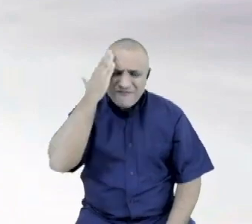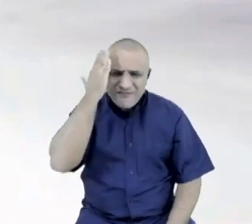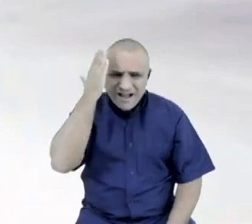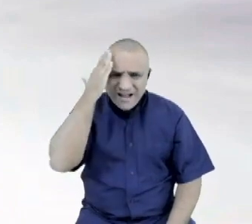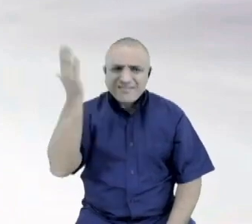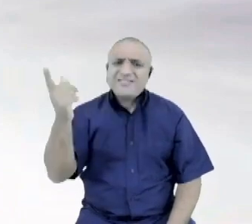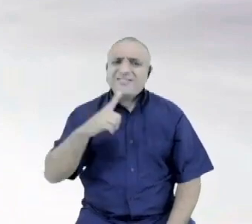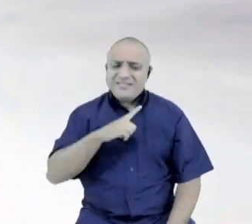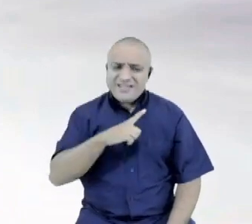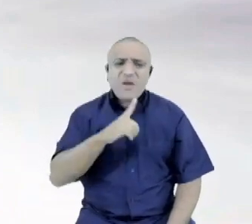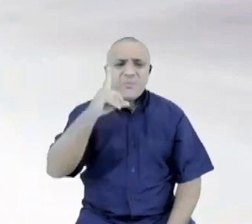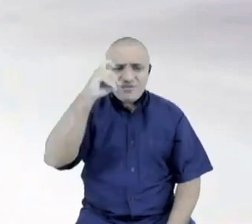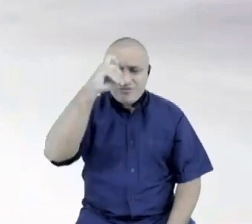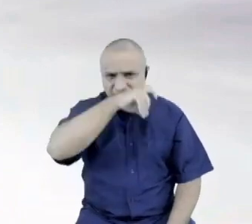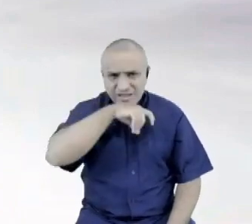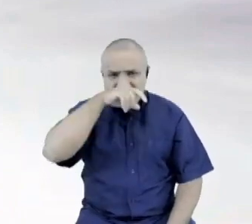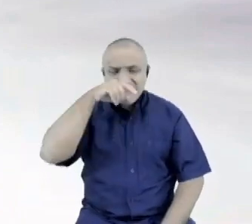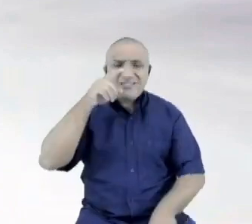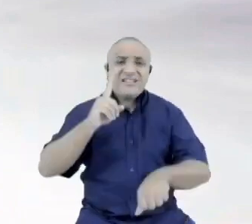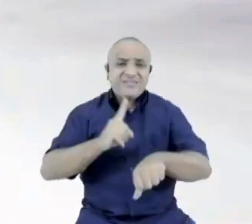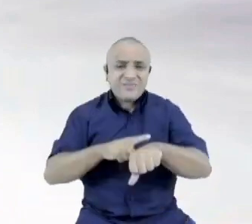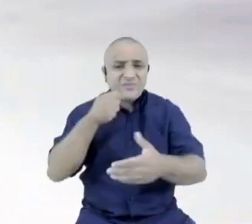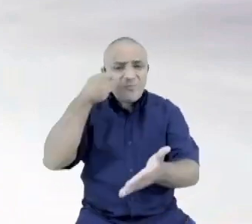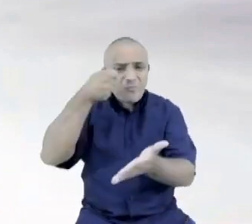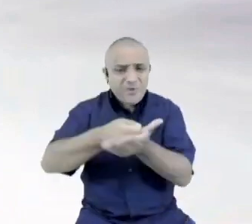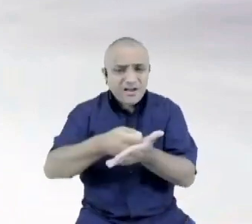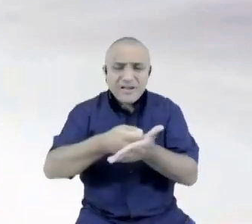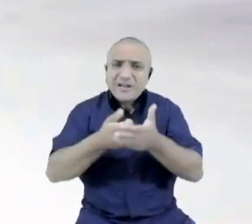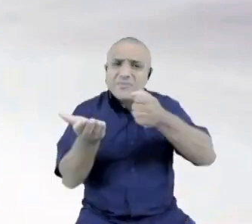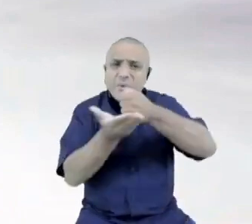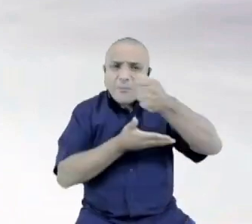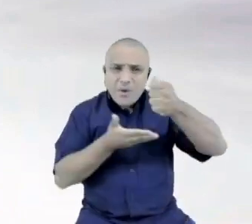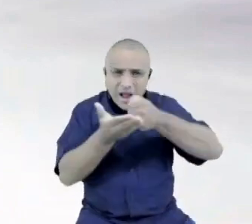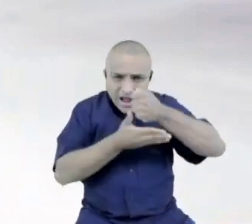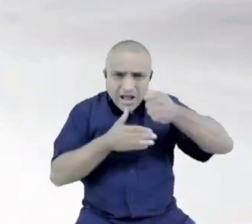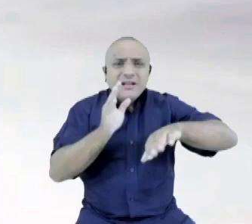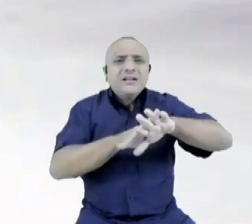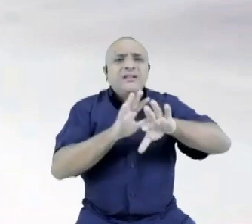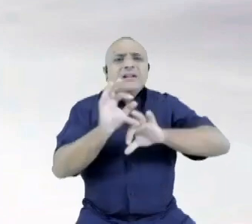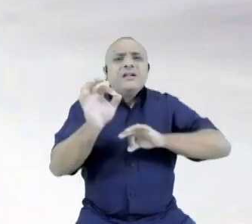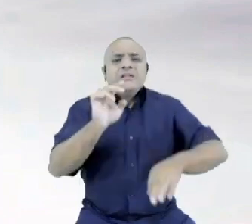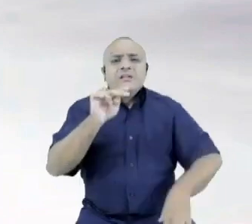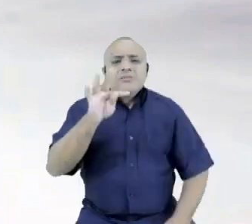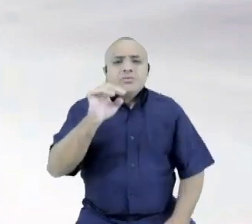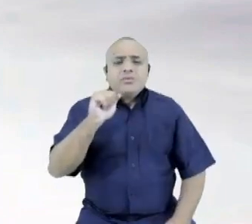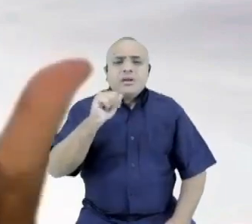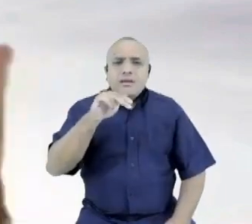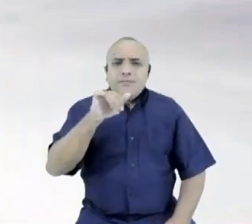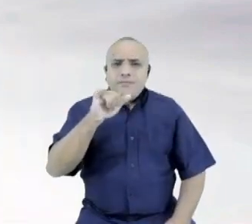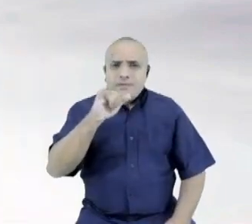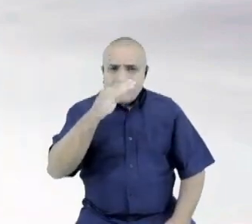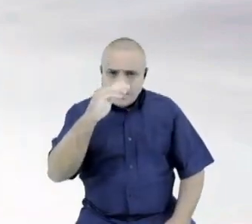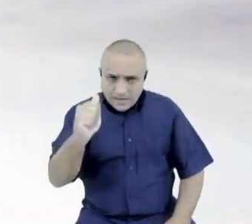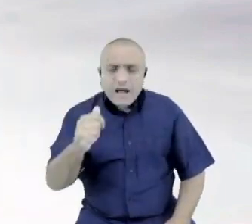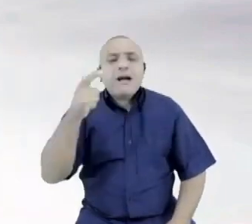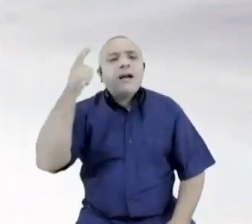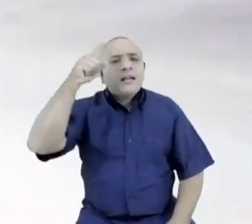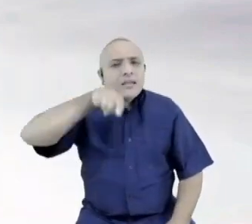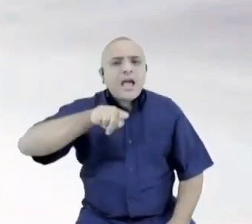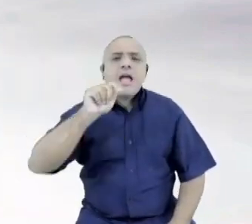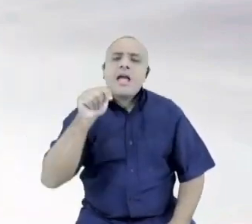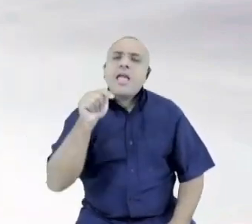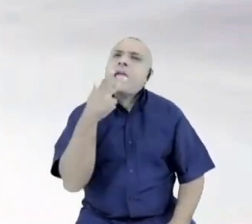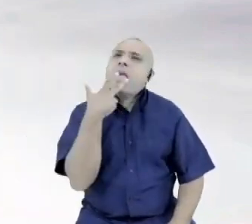uma dificuldade mesmo no pagamento do nosso básico, né, que é a imunistoquímica, né, que hoje, assim, quando eu penso,